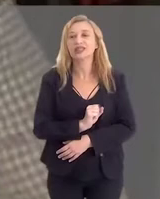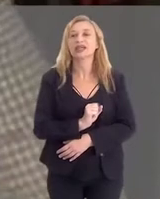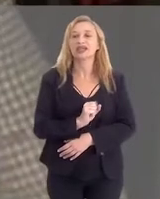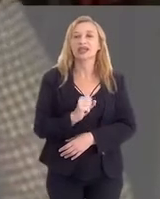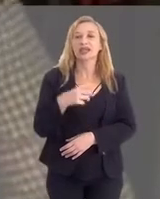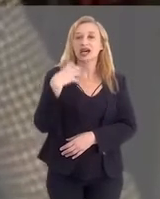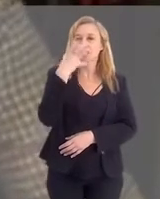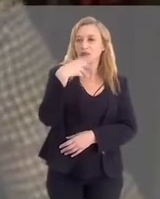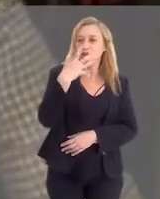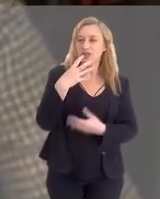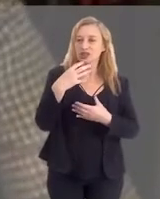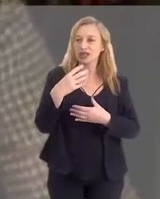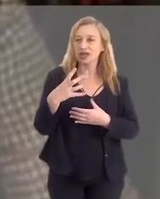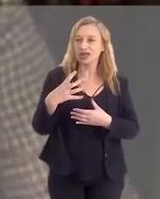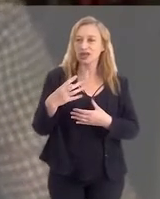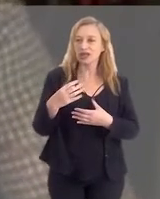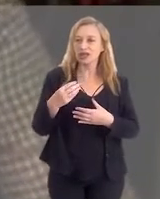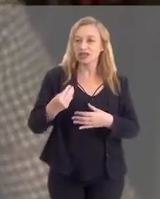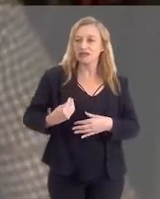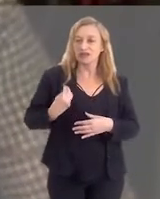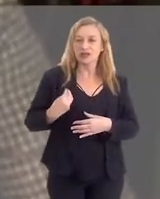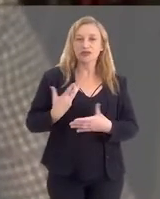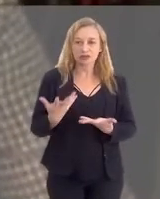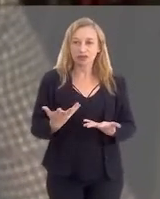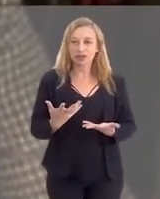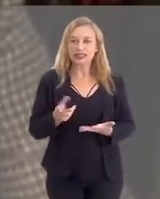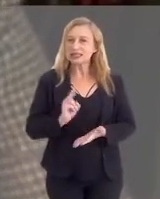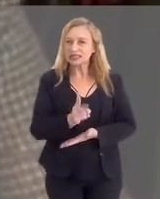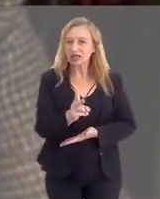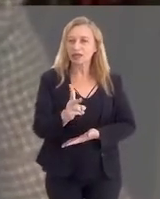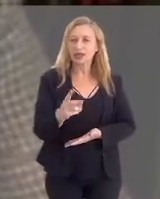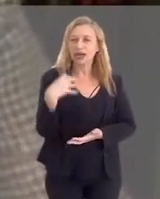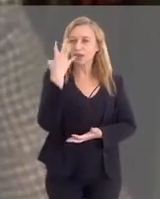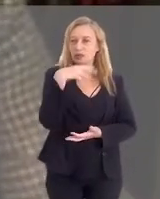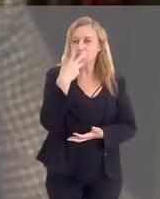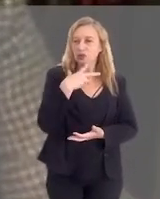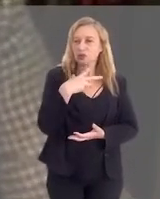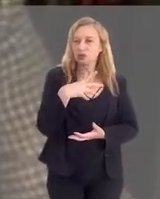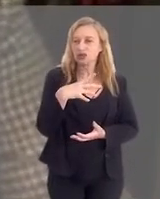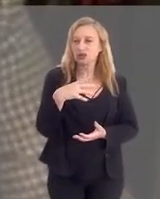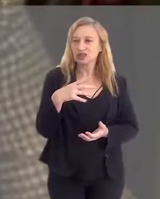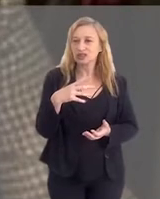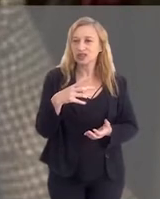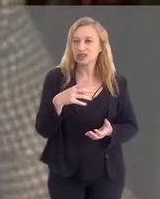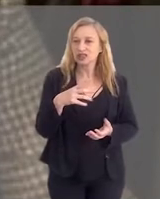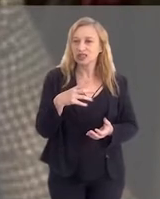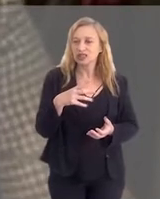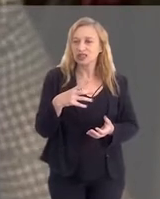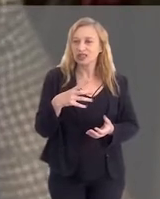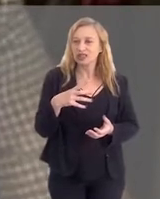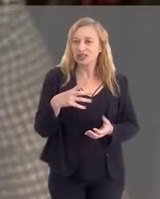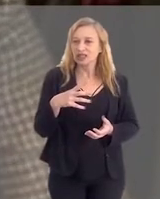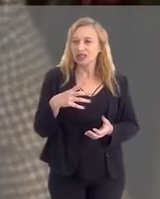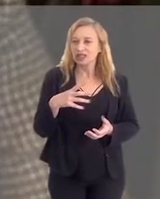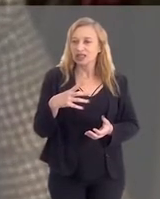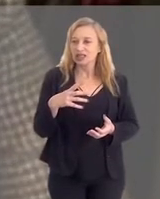festival que, né, que a música é muito presente. Então, acho que desde sempre a música que me